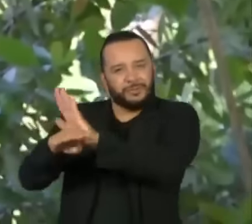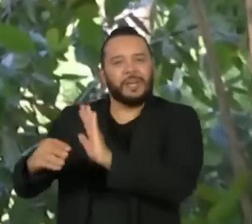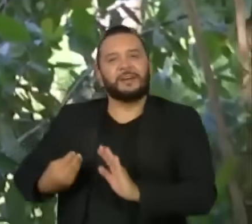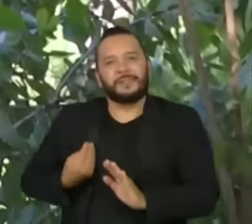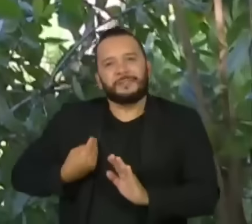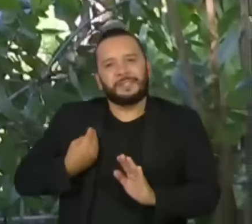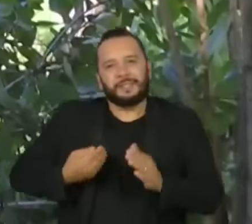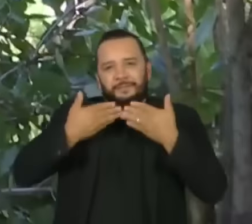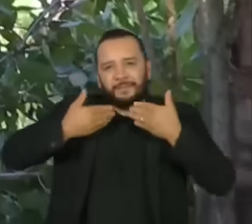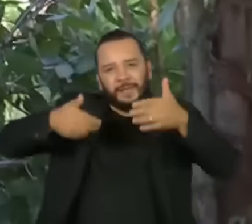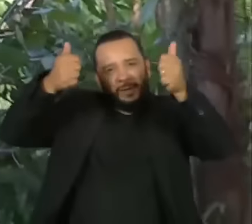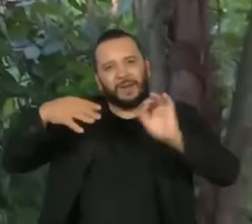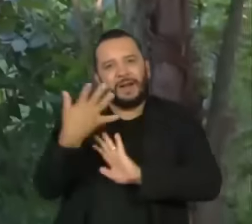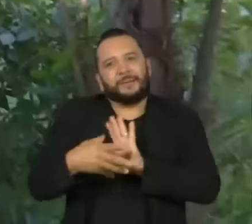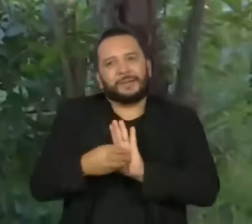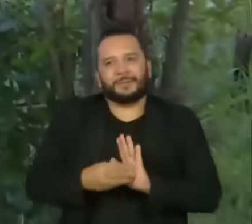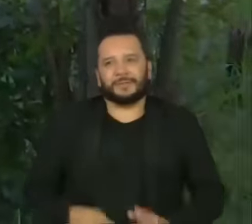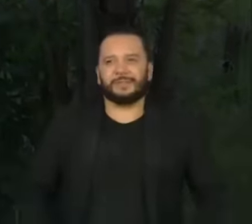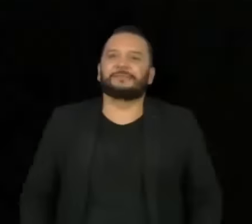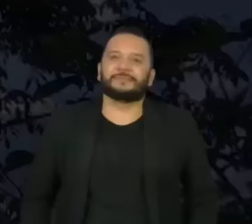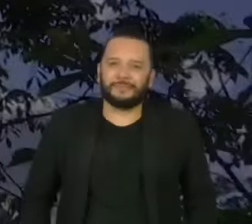amazônicas.